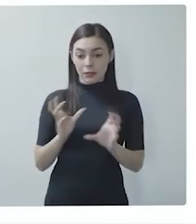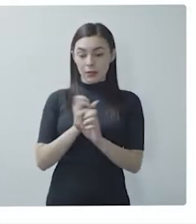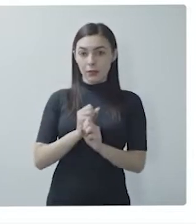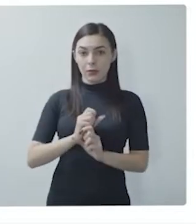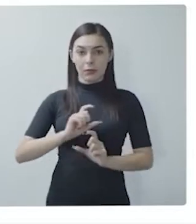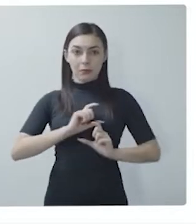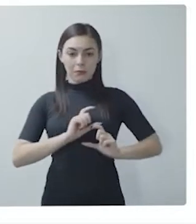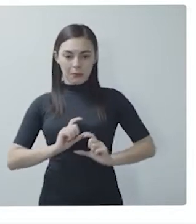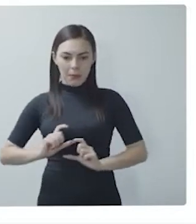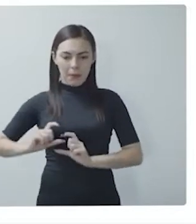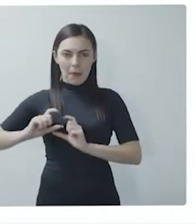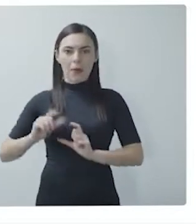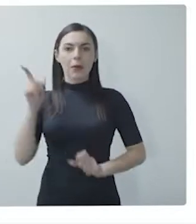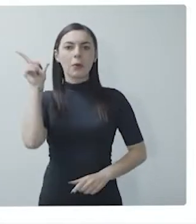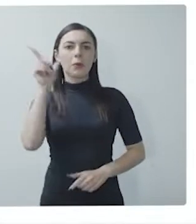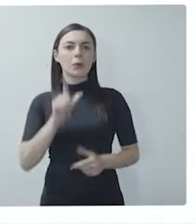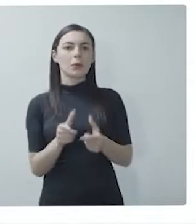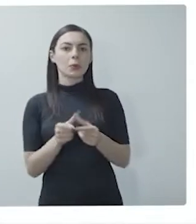5 medalhas conquistadas em Tóquio,